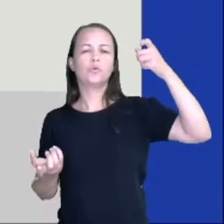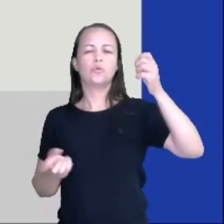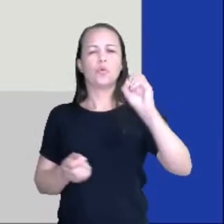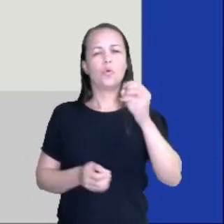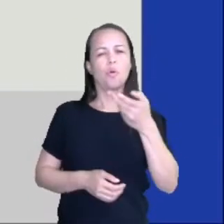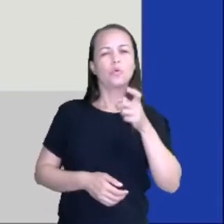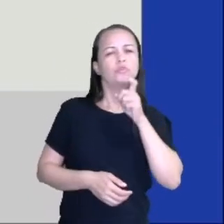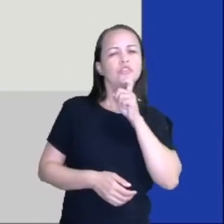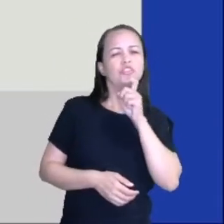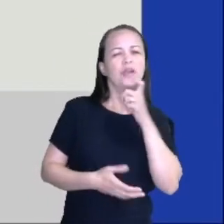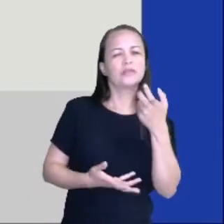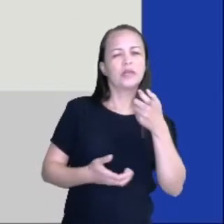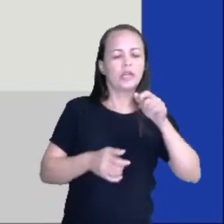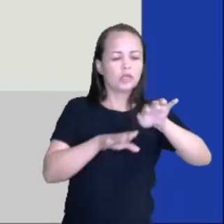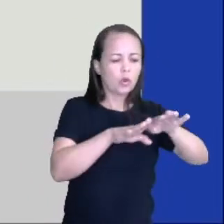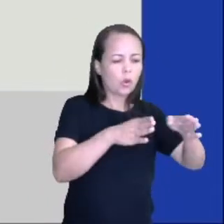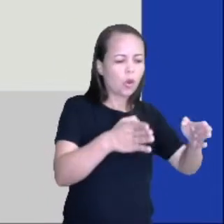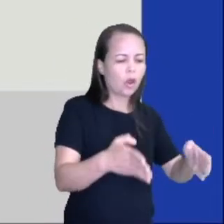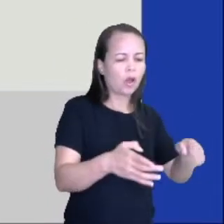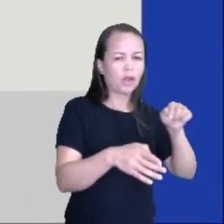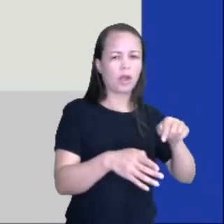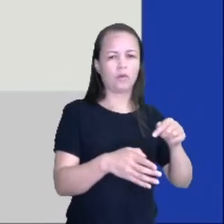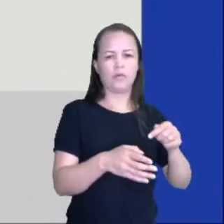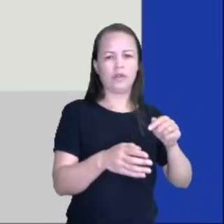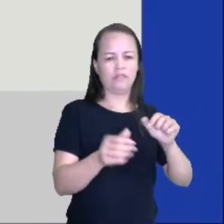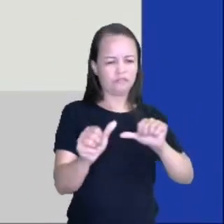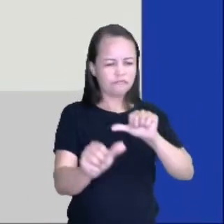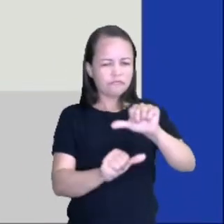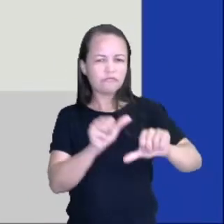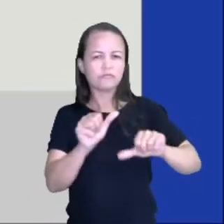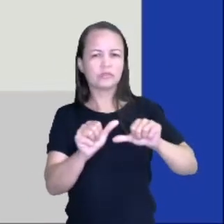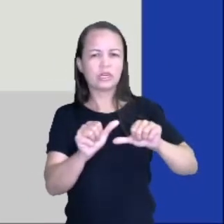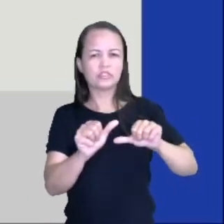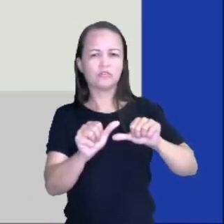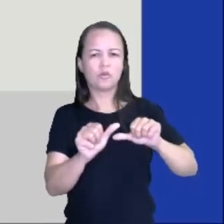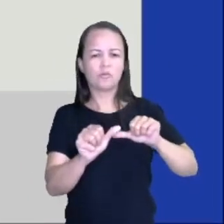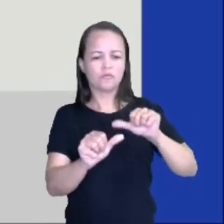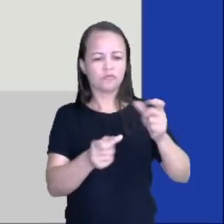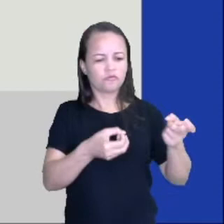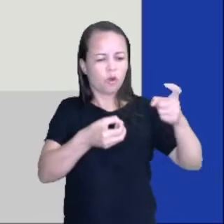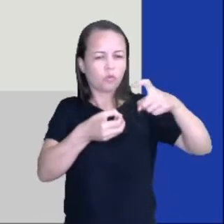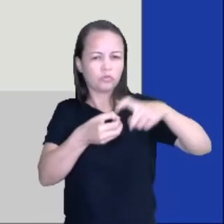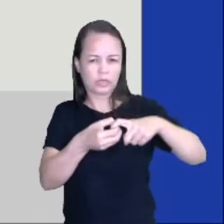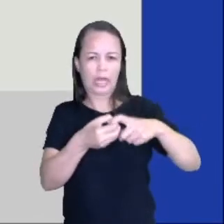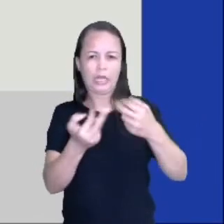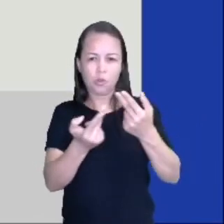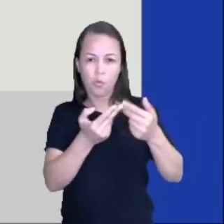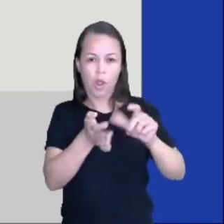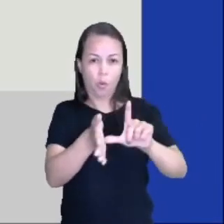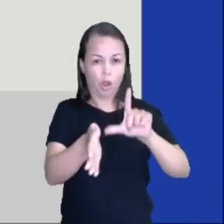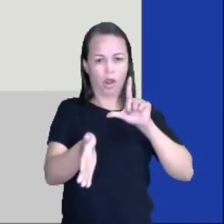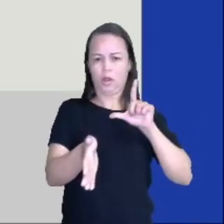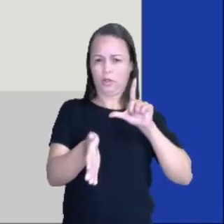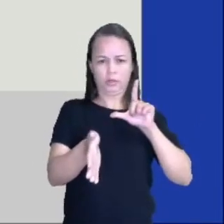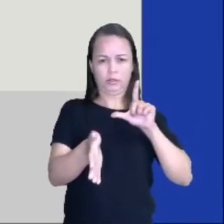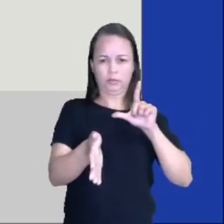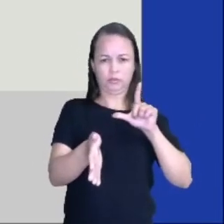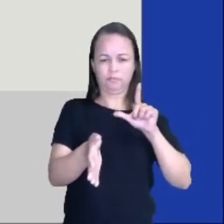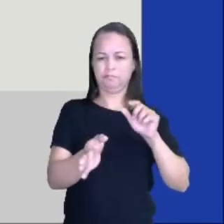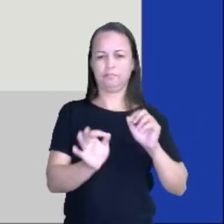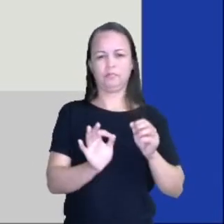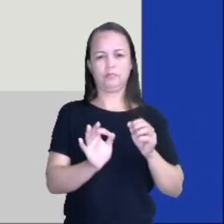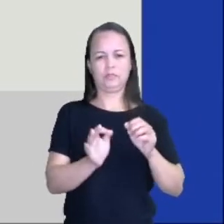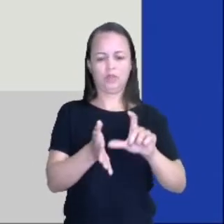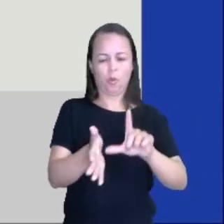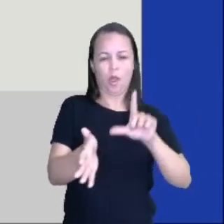ambiente normal em cima da mesa, ele não vai mais voltar ao seu estado de origem, ou seja, o feijão não